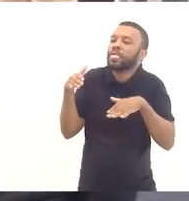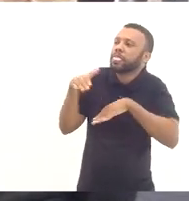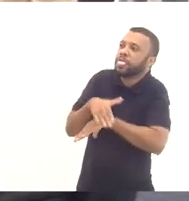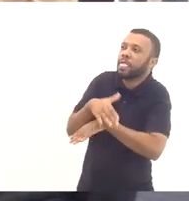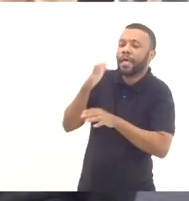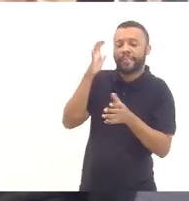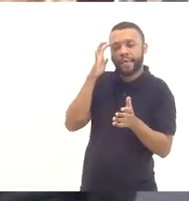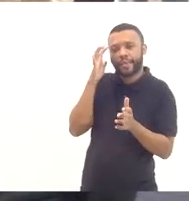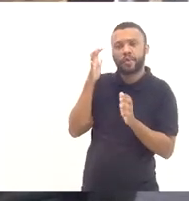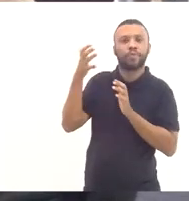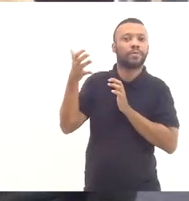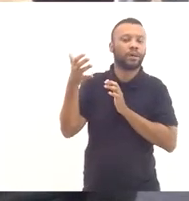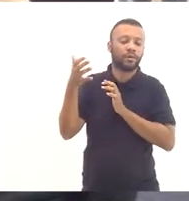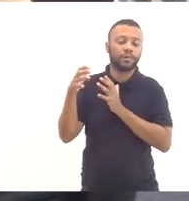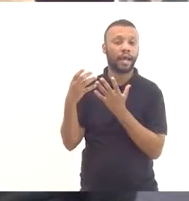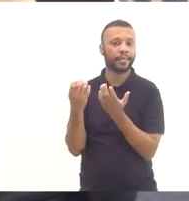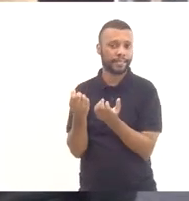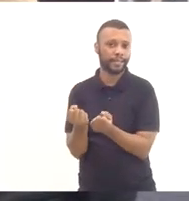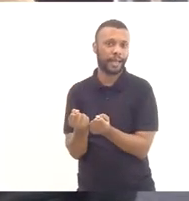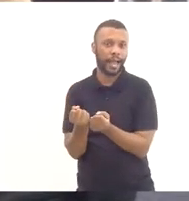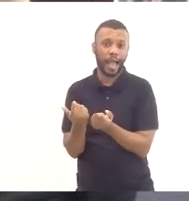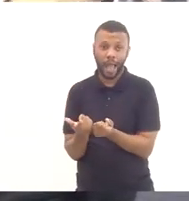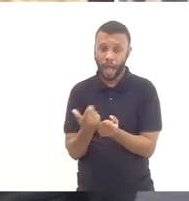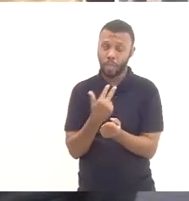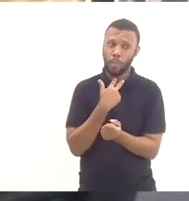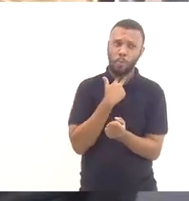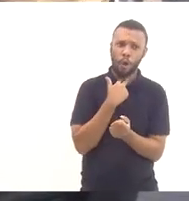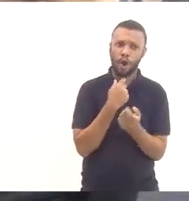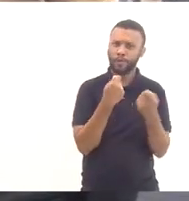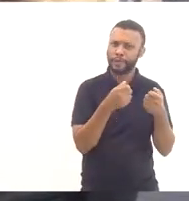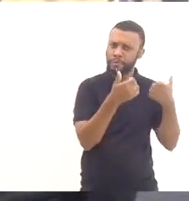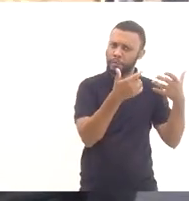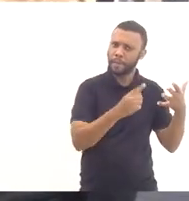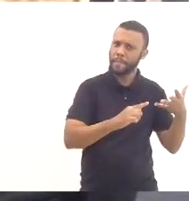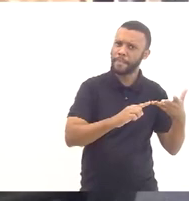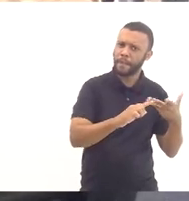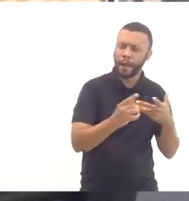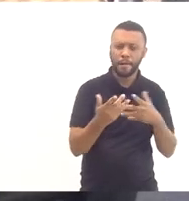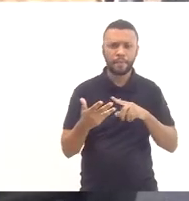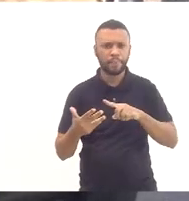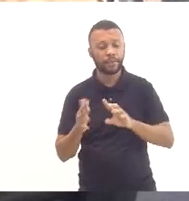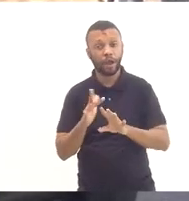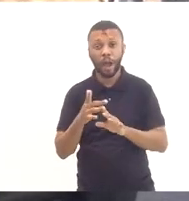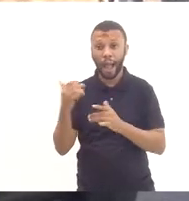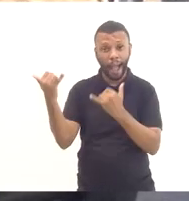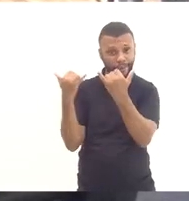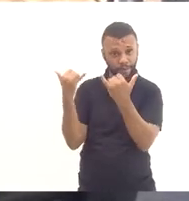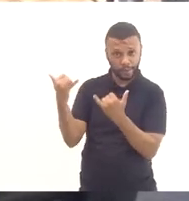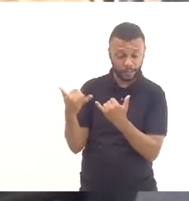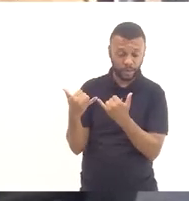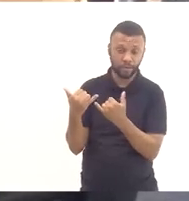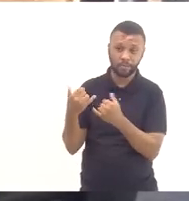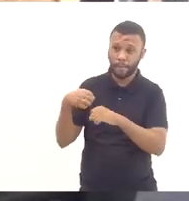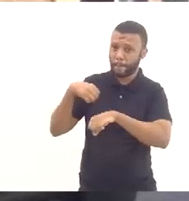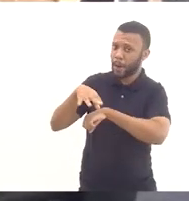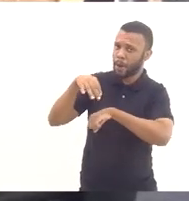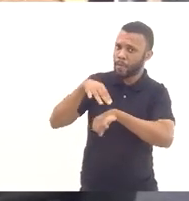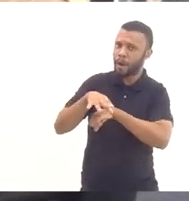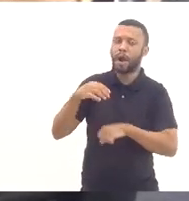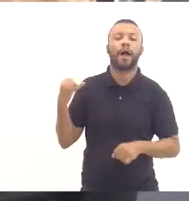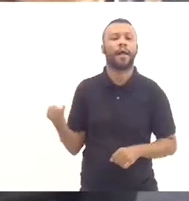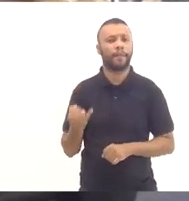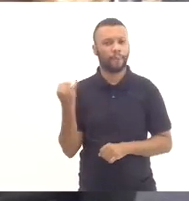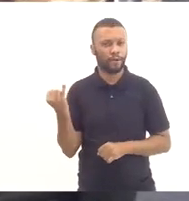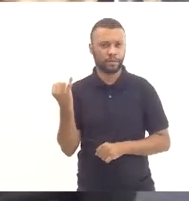esse tipo de situação né de aceitar a não pode tem que fazer isso então assim a informação realmente é muito necessário e